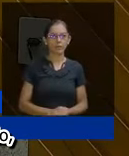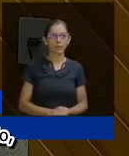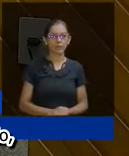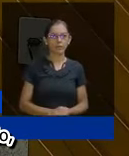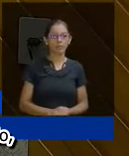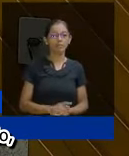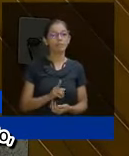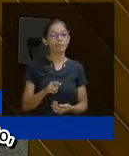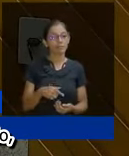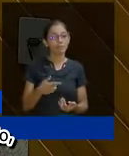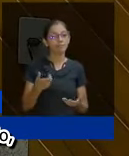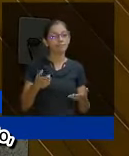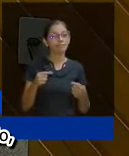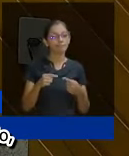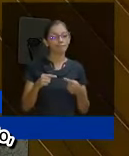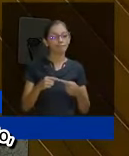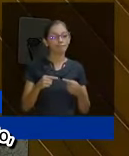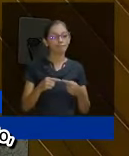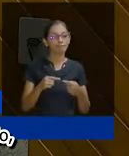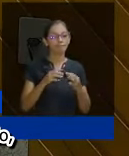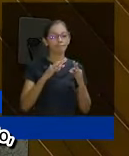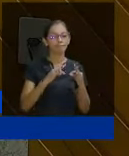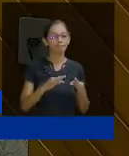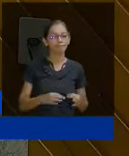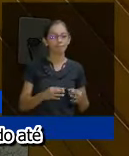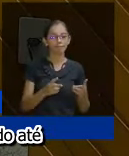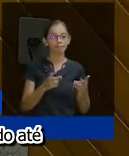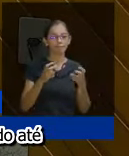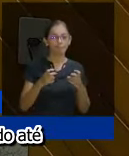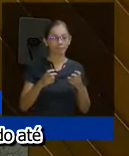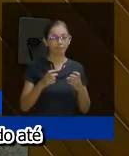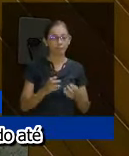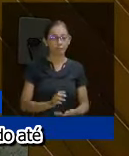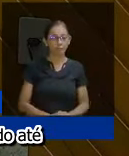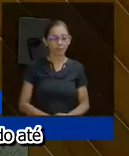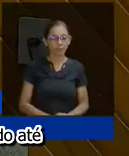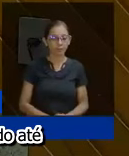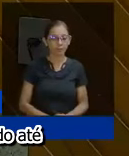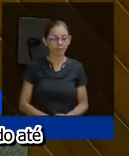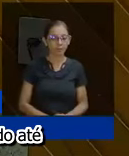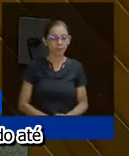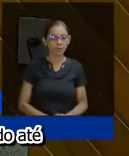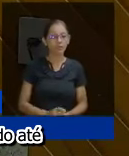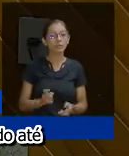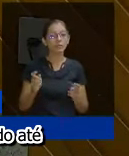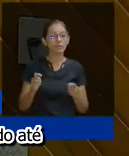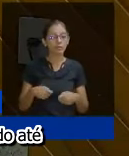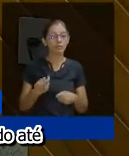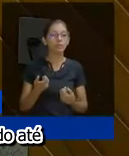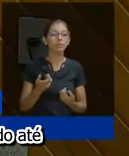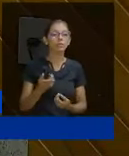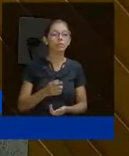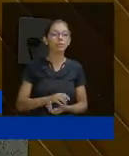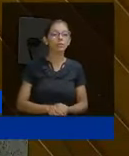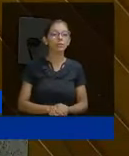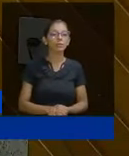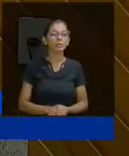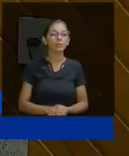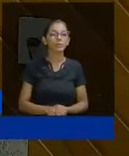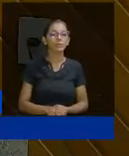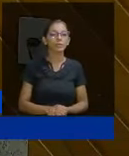técnico. Ele pode ser convalidado, pode ser reafirmado pelo Poder Legislativo, podendo até